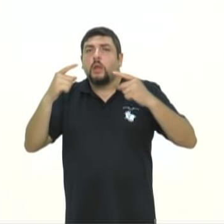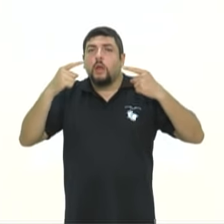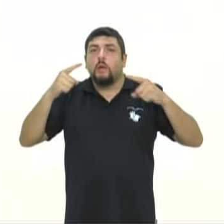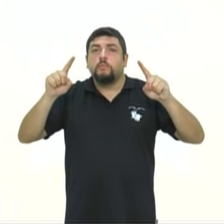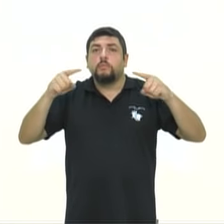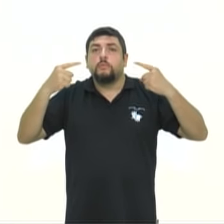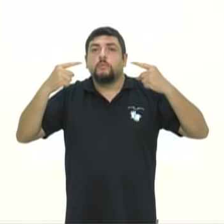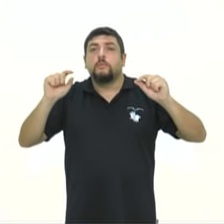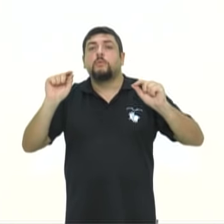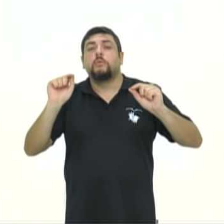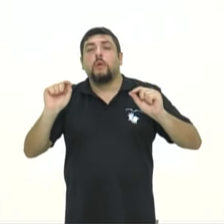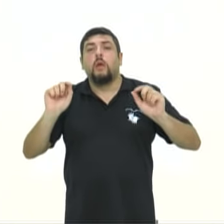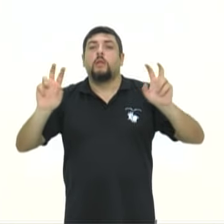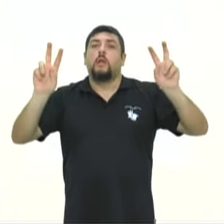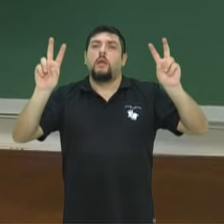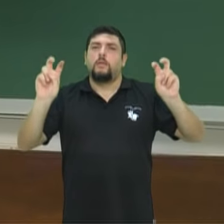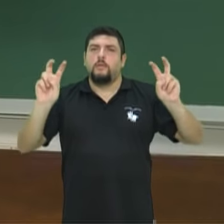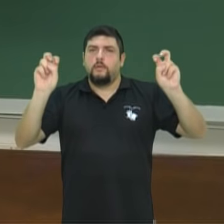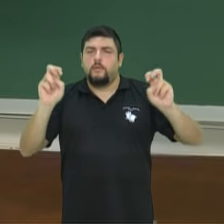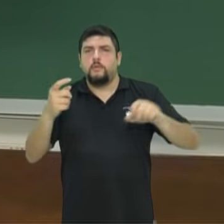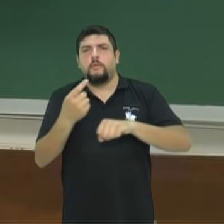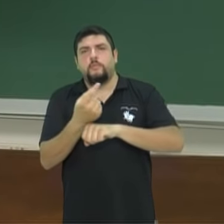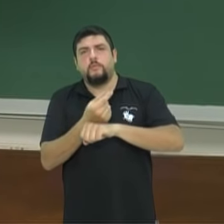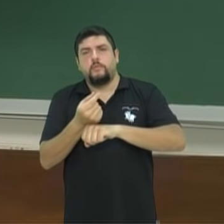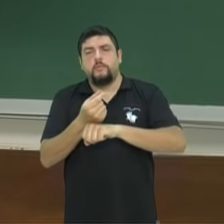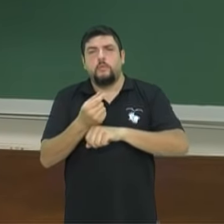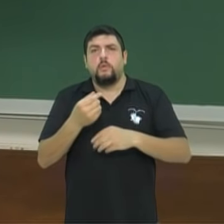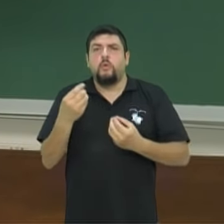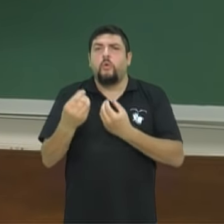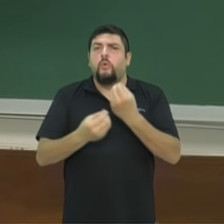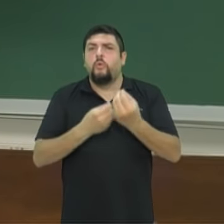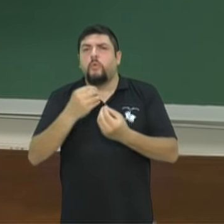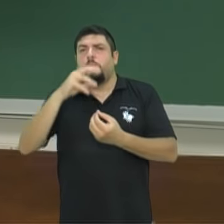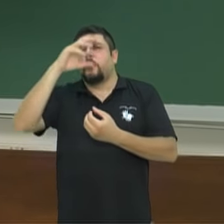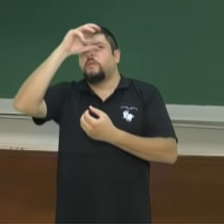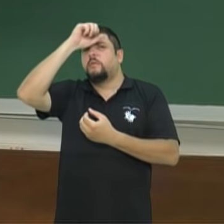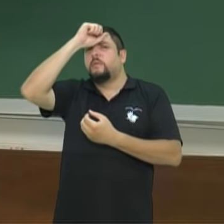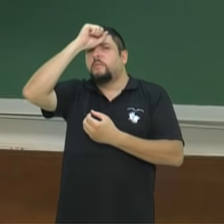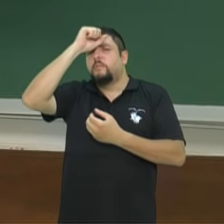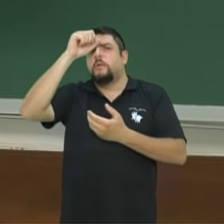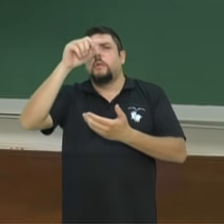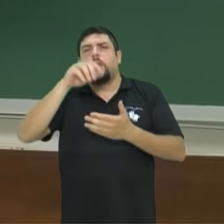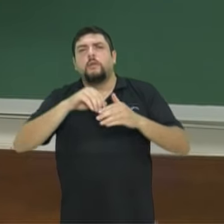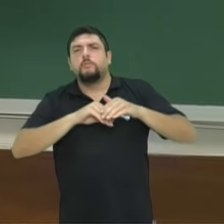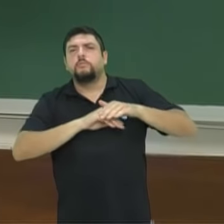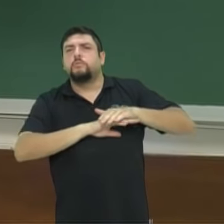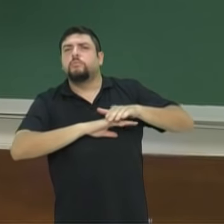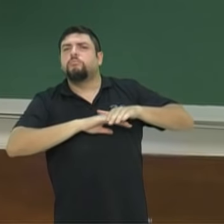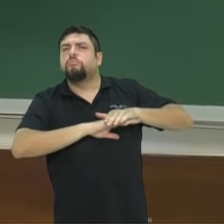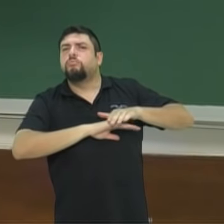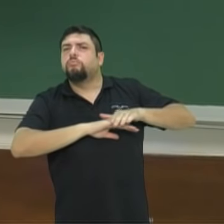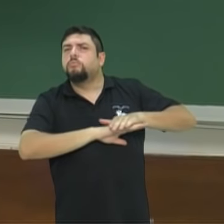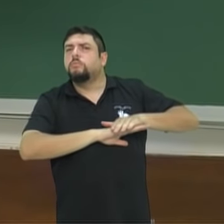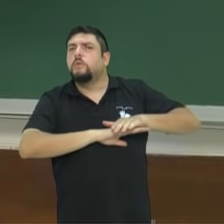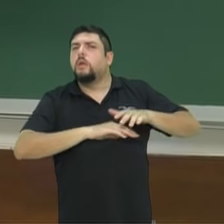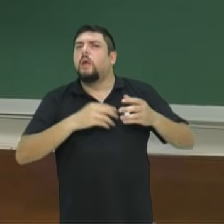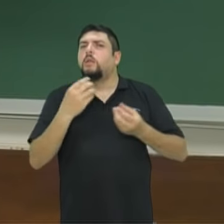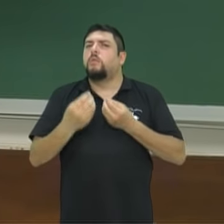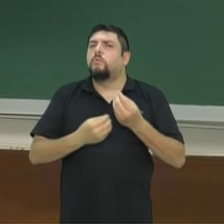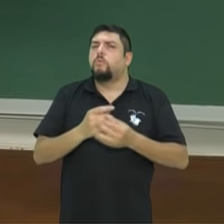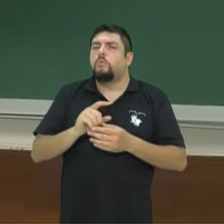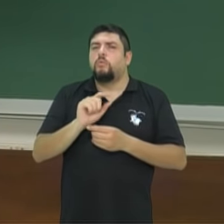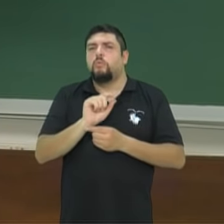aborda essa temática, né? Como que a gente tem que aprender a planejar, poupar para que a gente consiga realizar os nossos sonhos, né? De